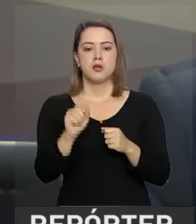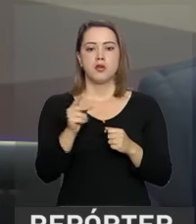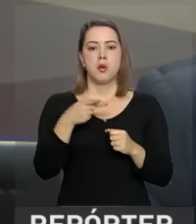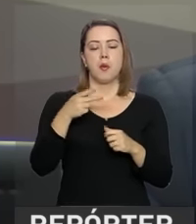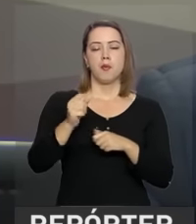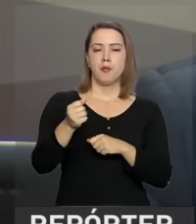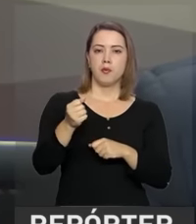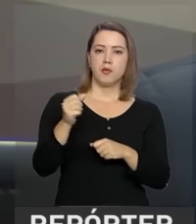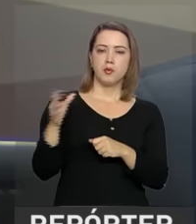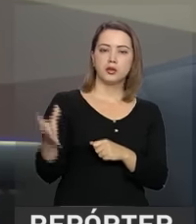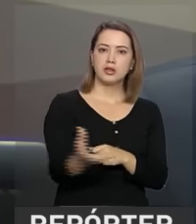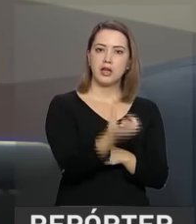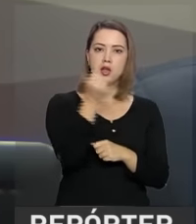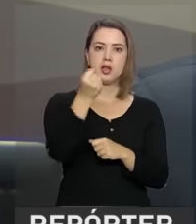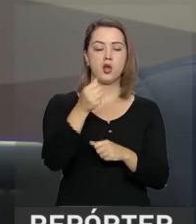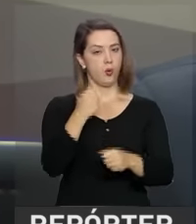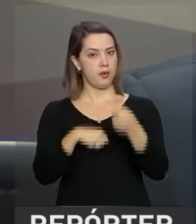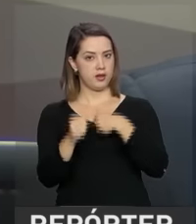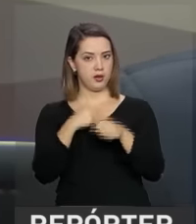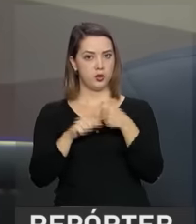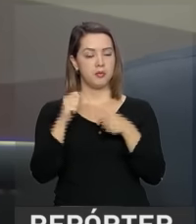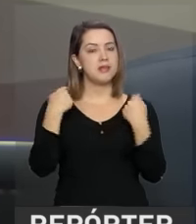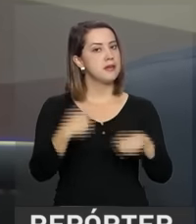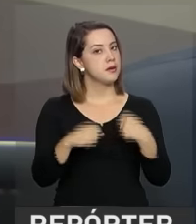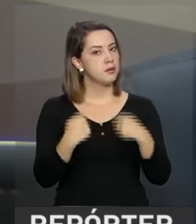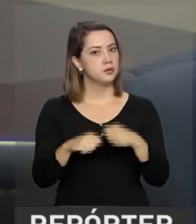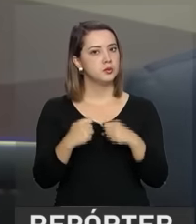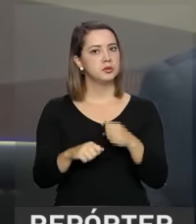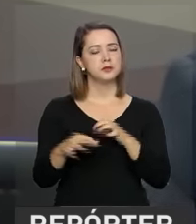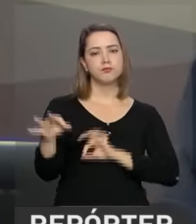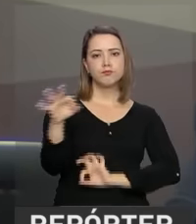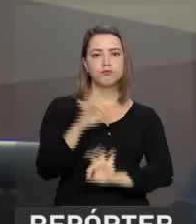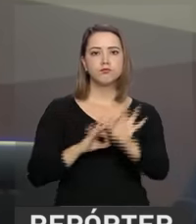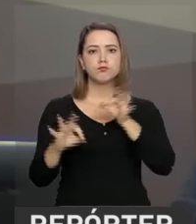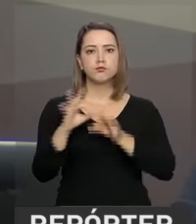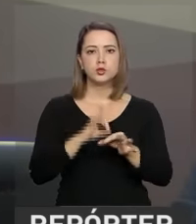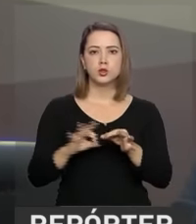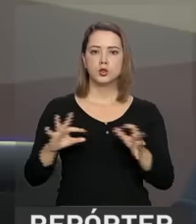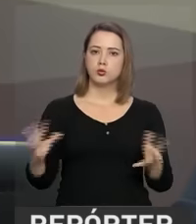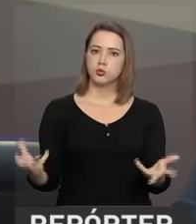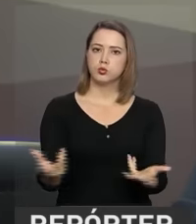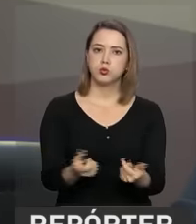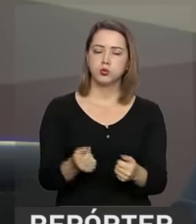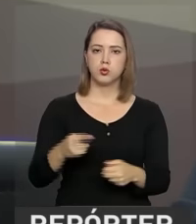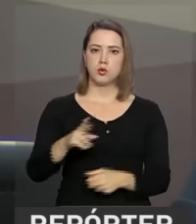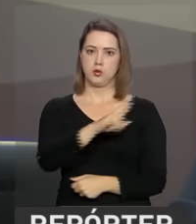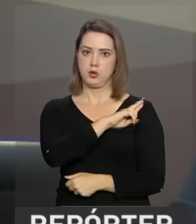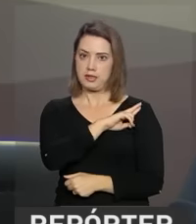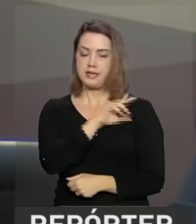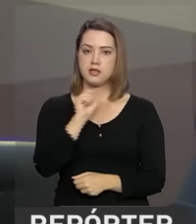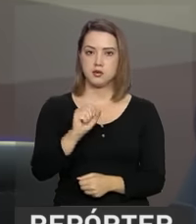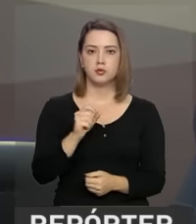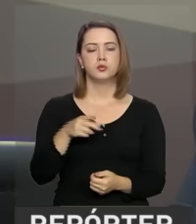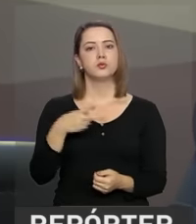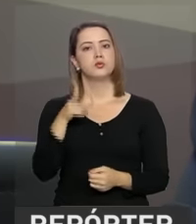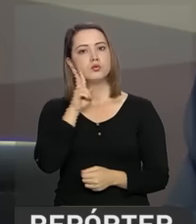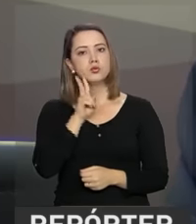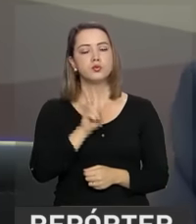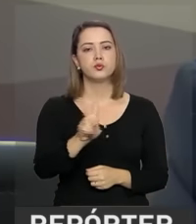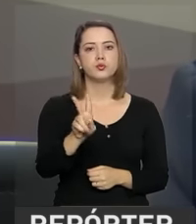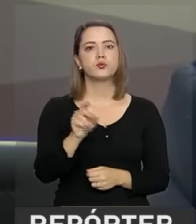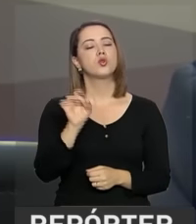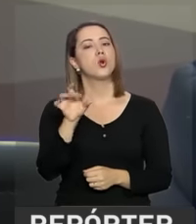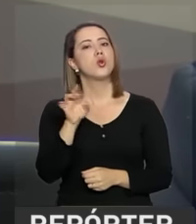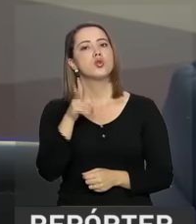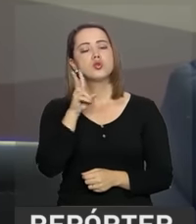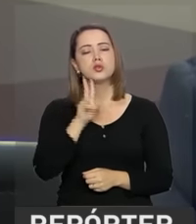economia, ela precisa ser gerida de forma competente, responsável e previsível. Só